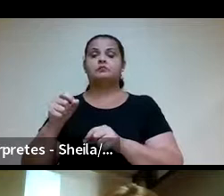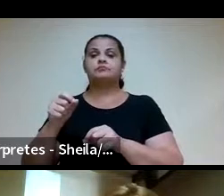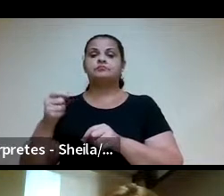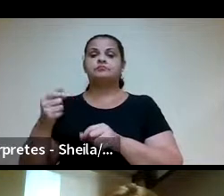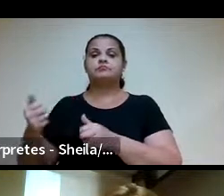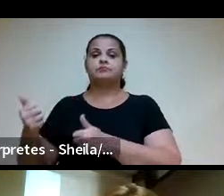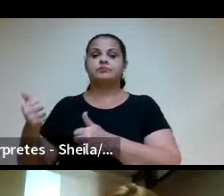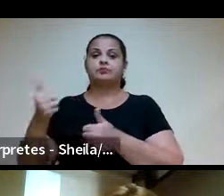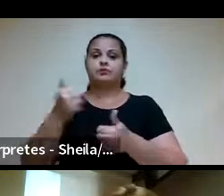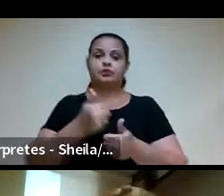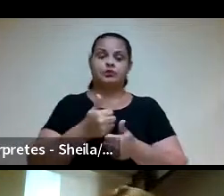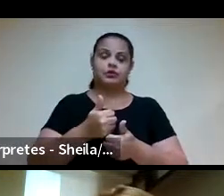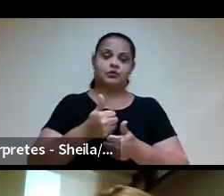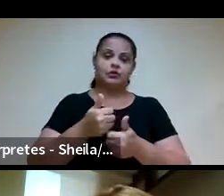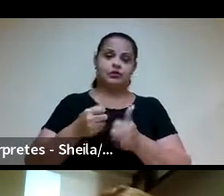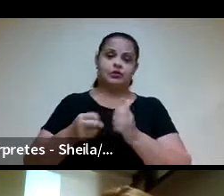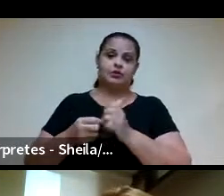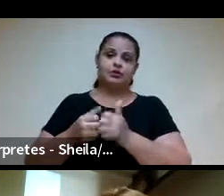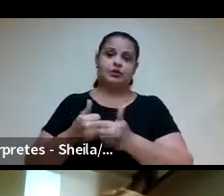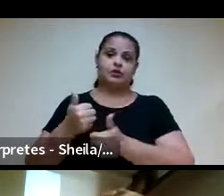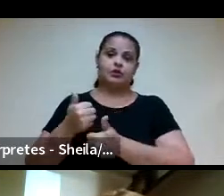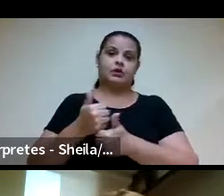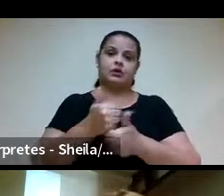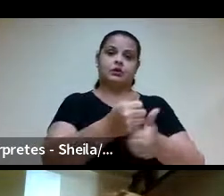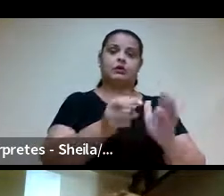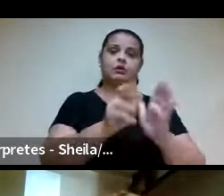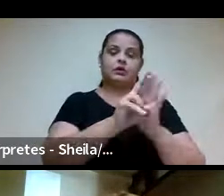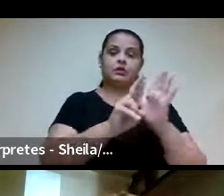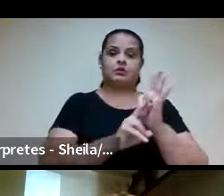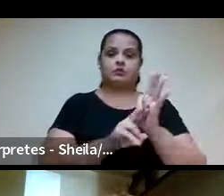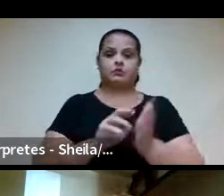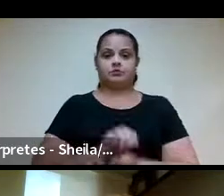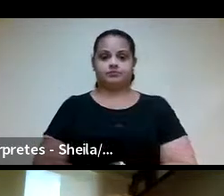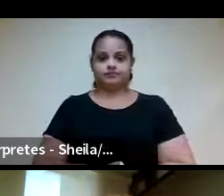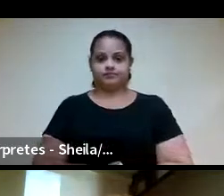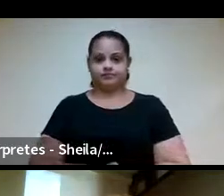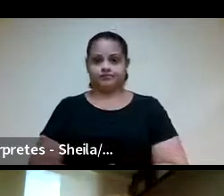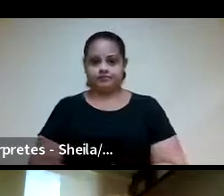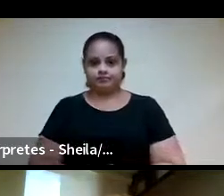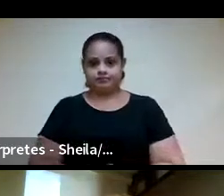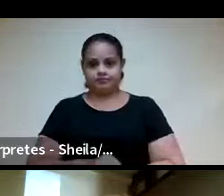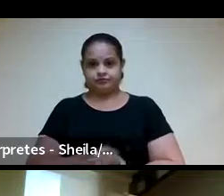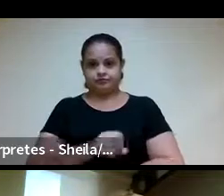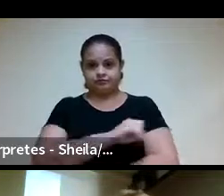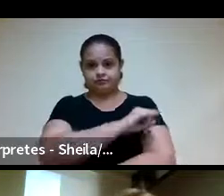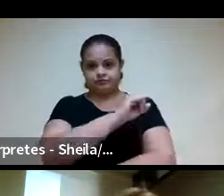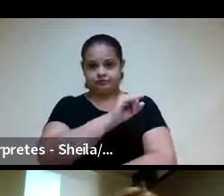do juiz. Então, eu acompanho o relator integralmente em seu voto. Embargador Cláudio.